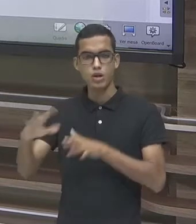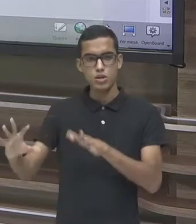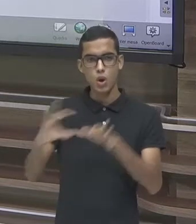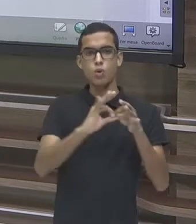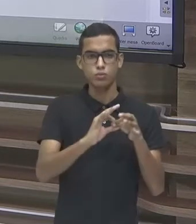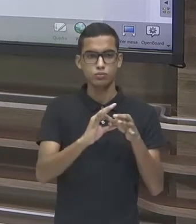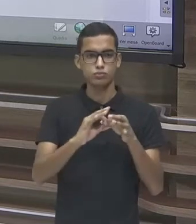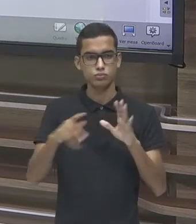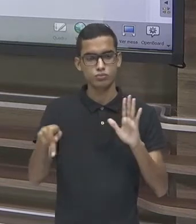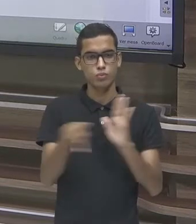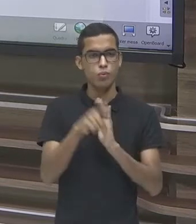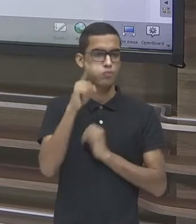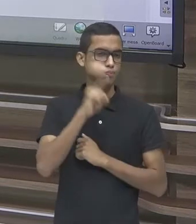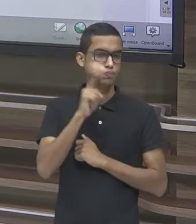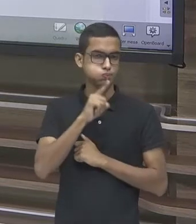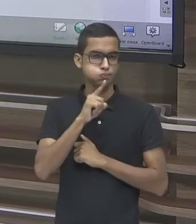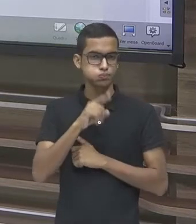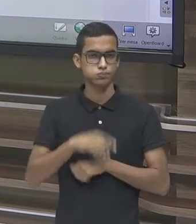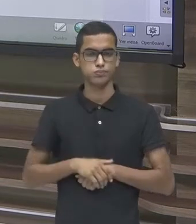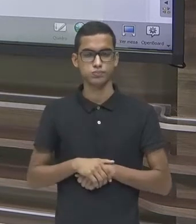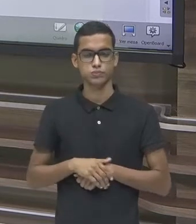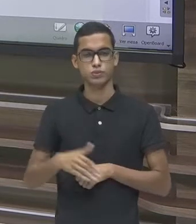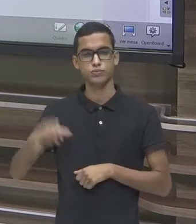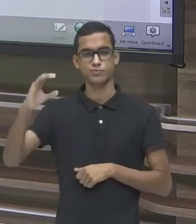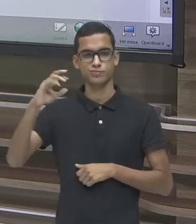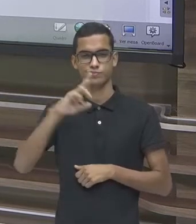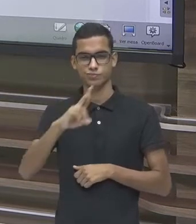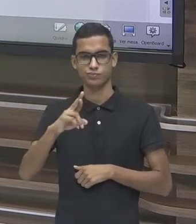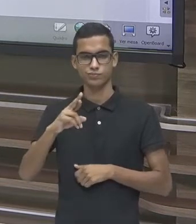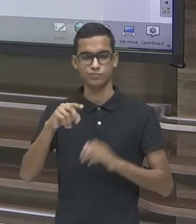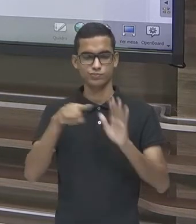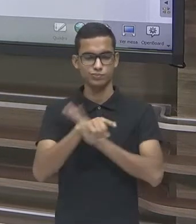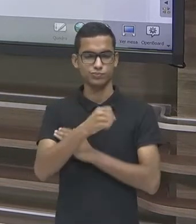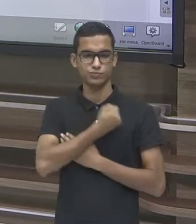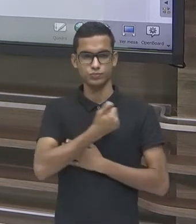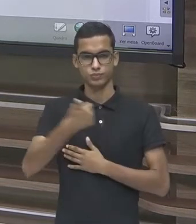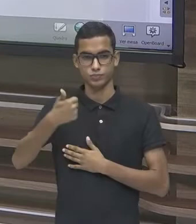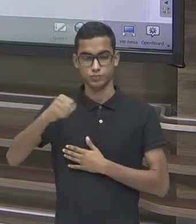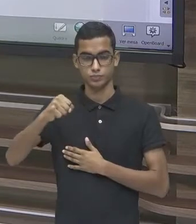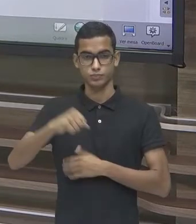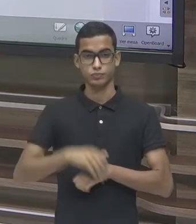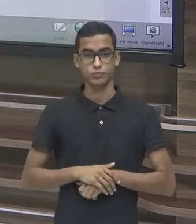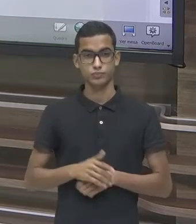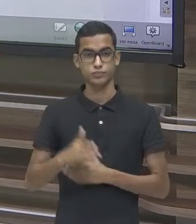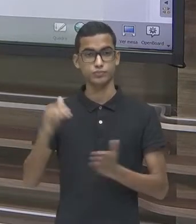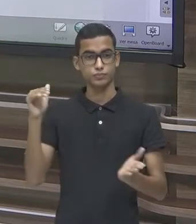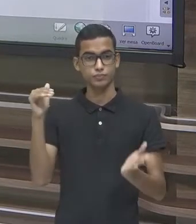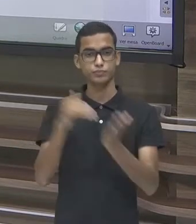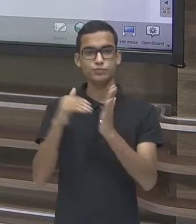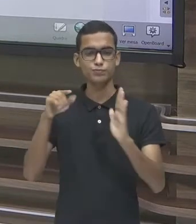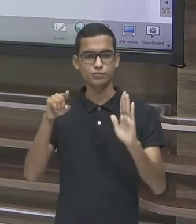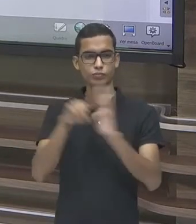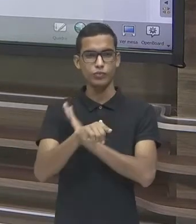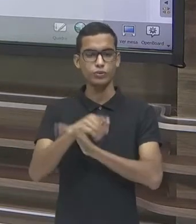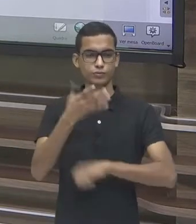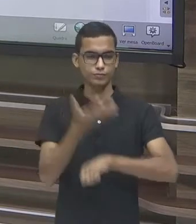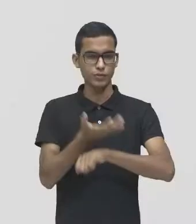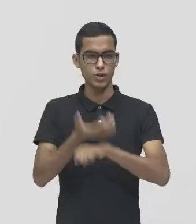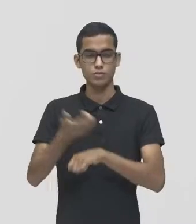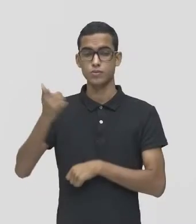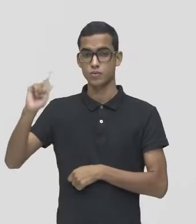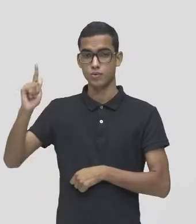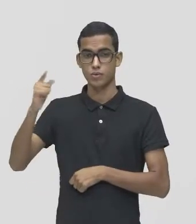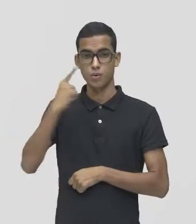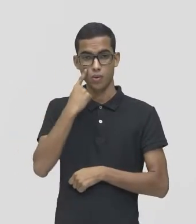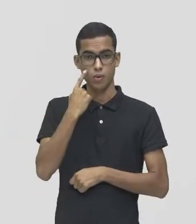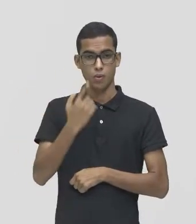C para a questão 18. Muito bem. Partindo, então, agora para a última questão da correção de geografia,